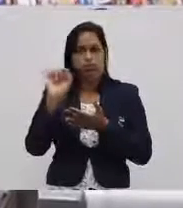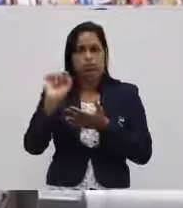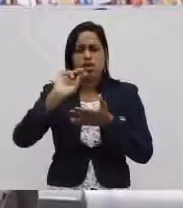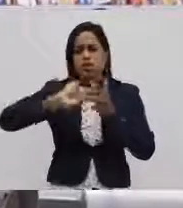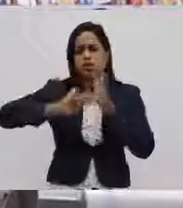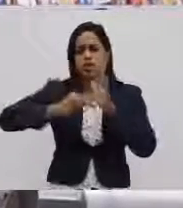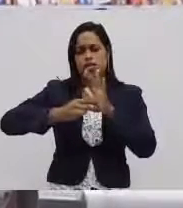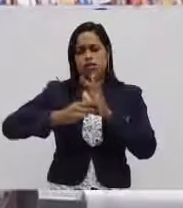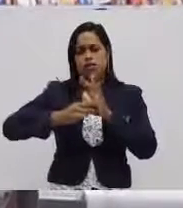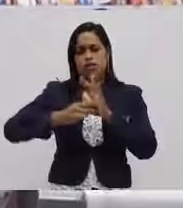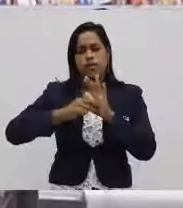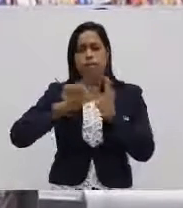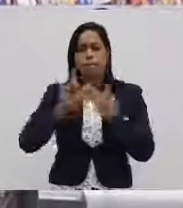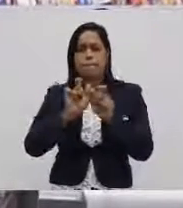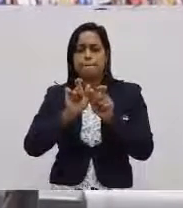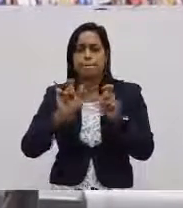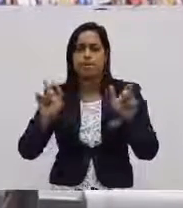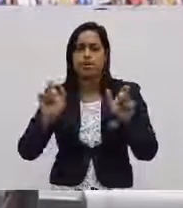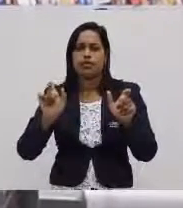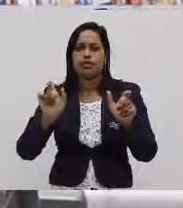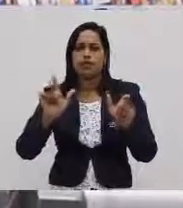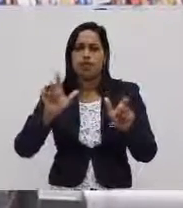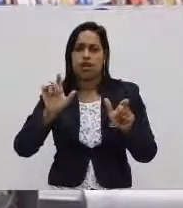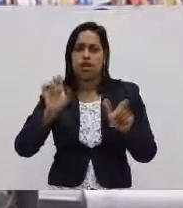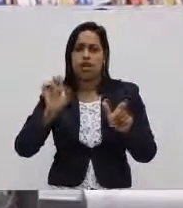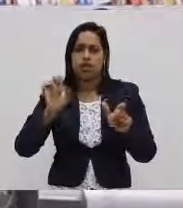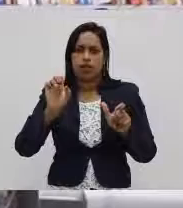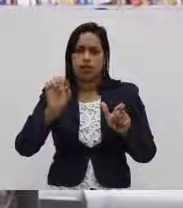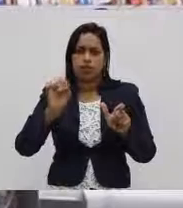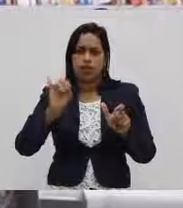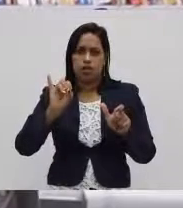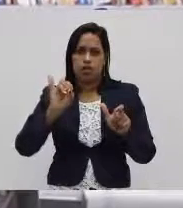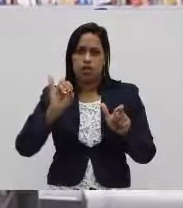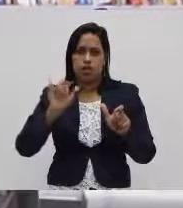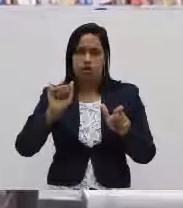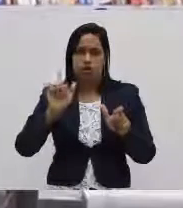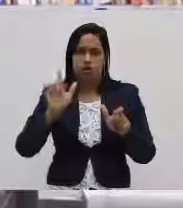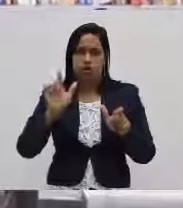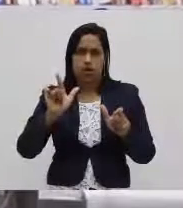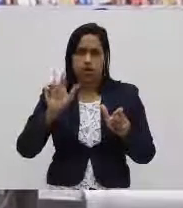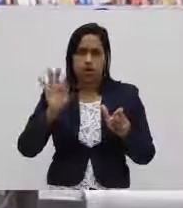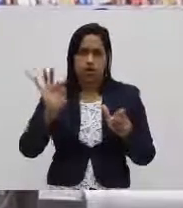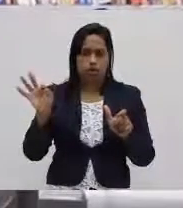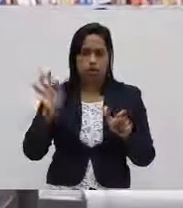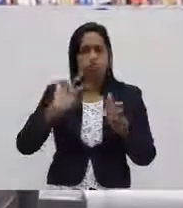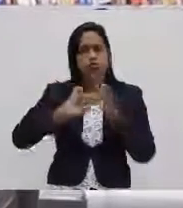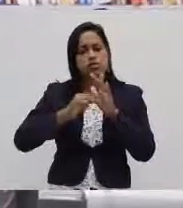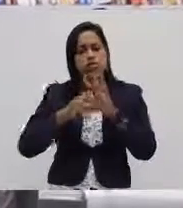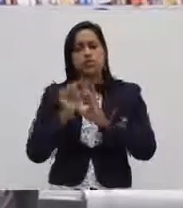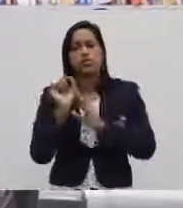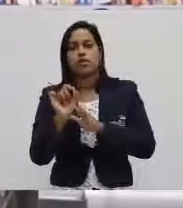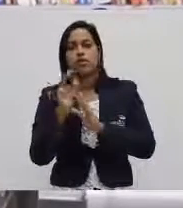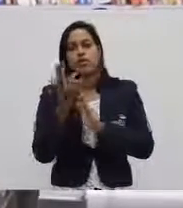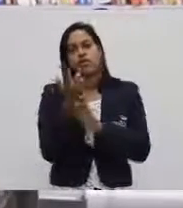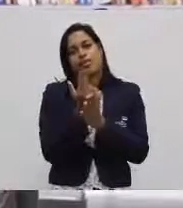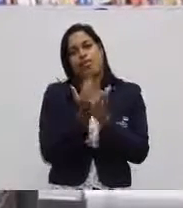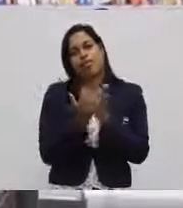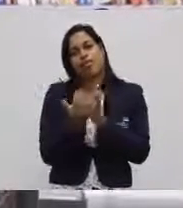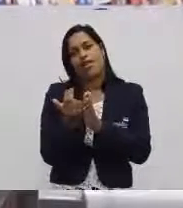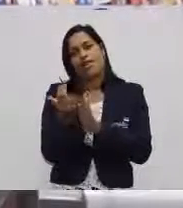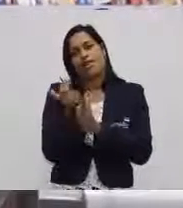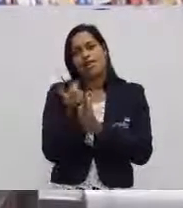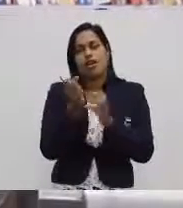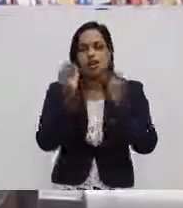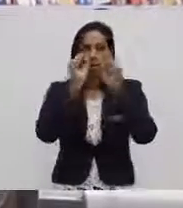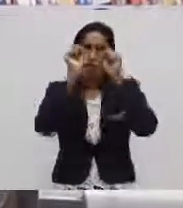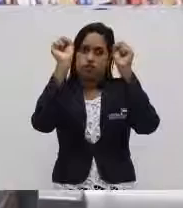palavra layout? É uma palavra inglesa que, traduzida para o português, significa desenho,